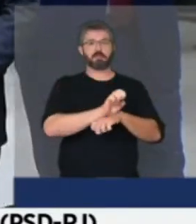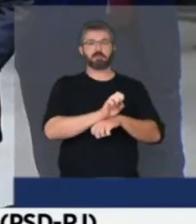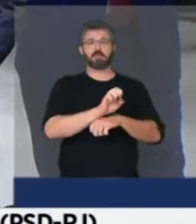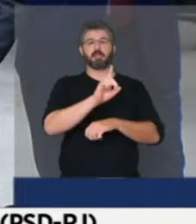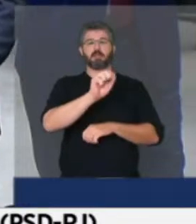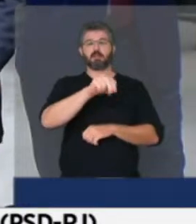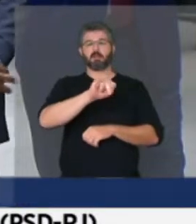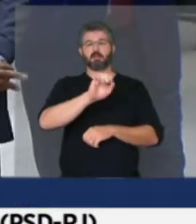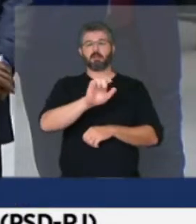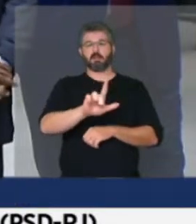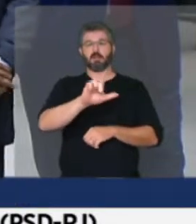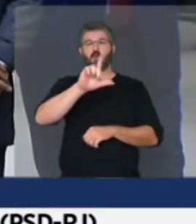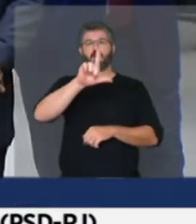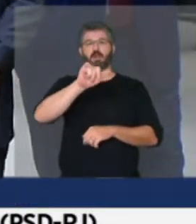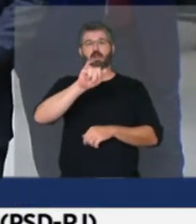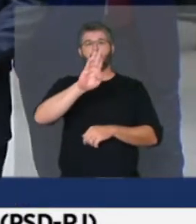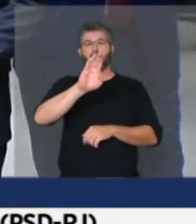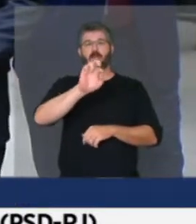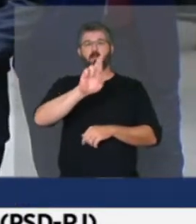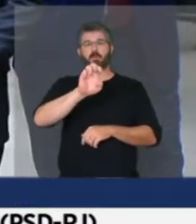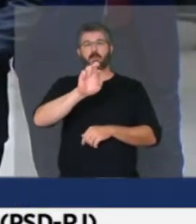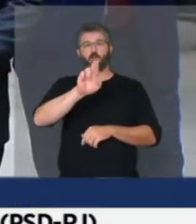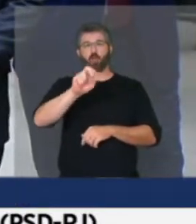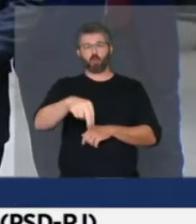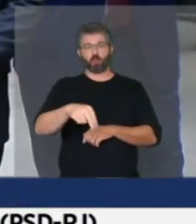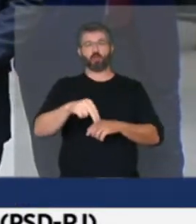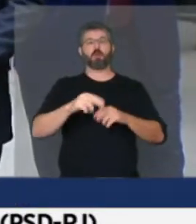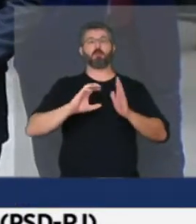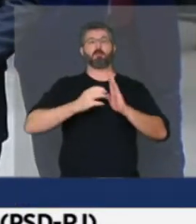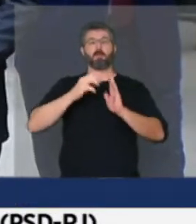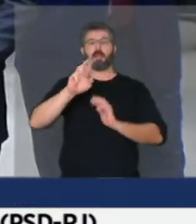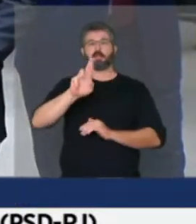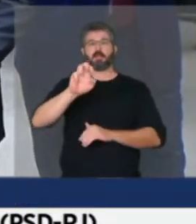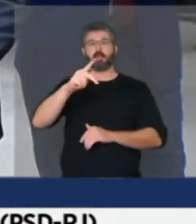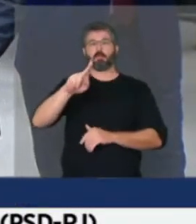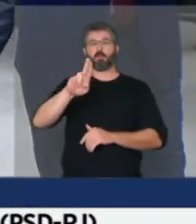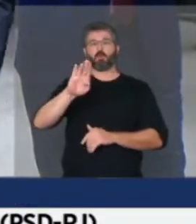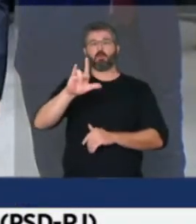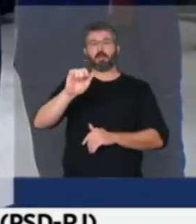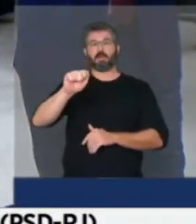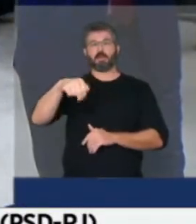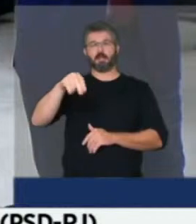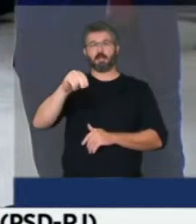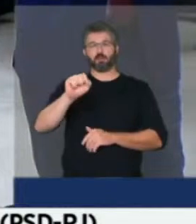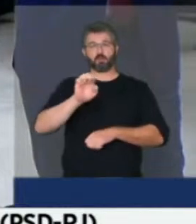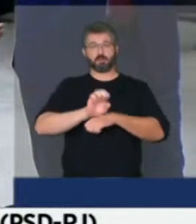Daniel Libreron, do Republicanos do Rio de Janeiro. Obrigada, presidente.